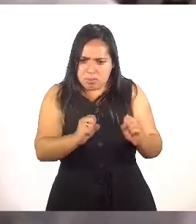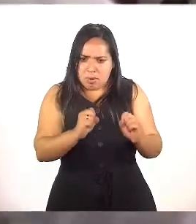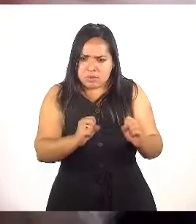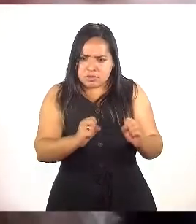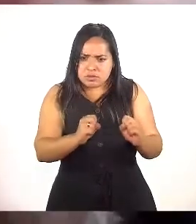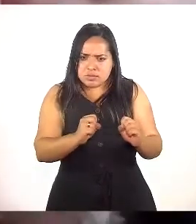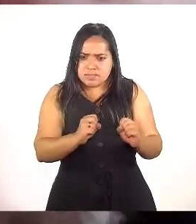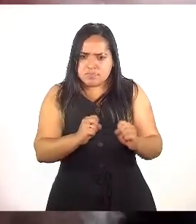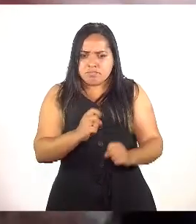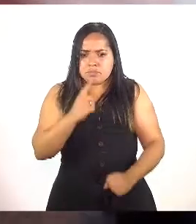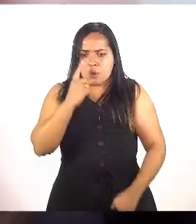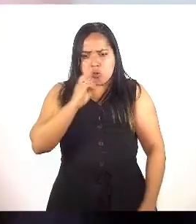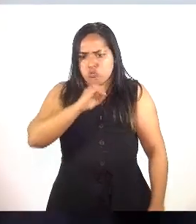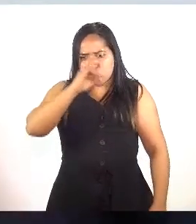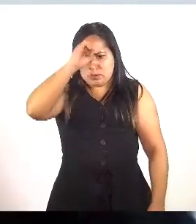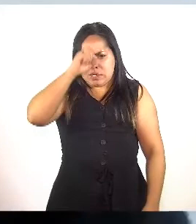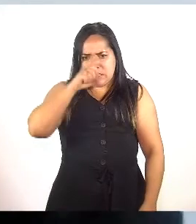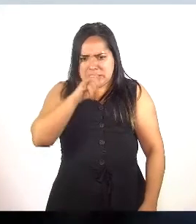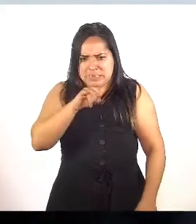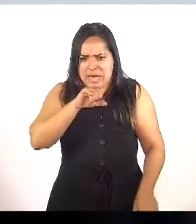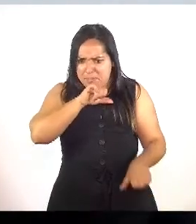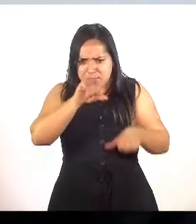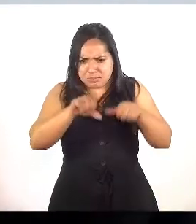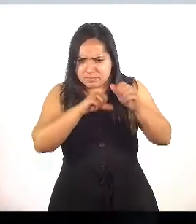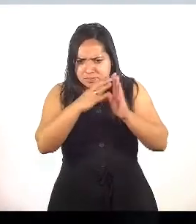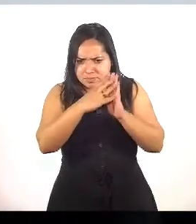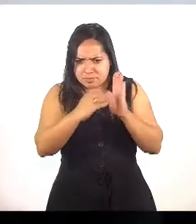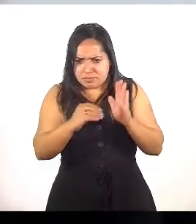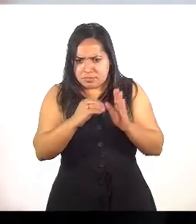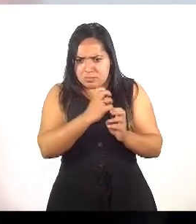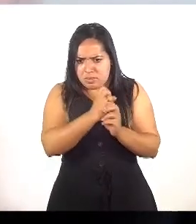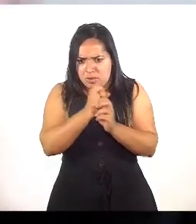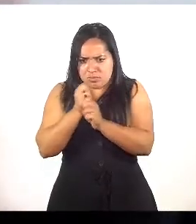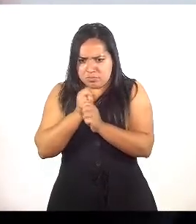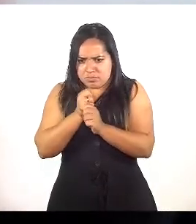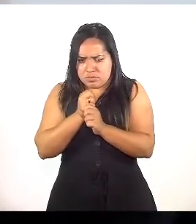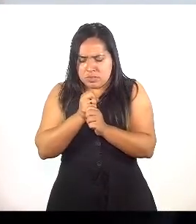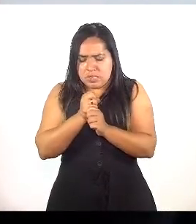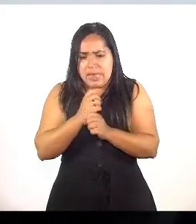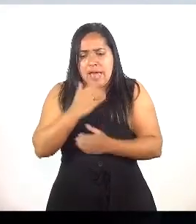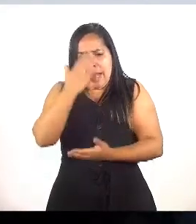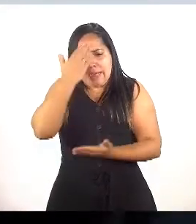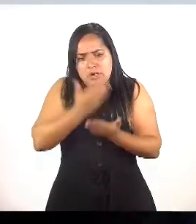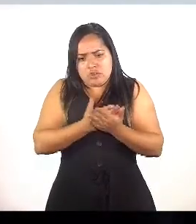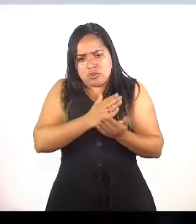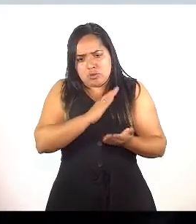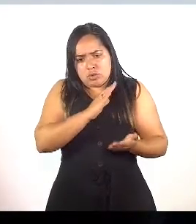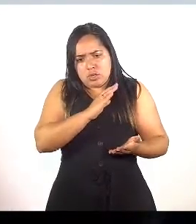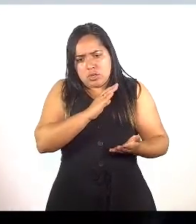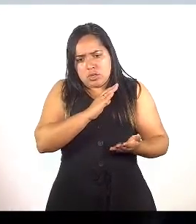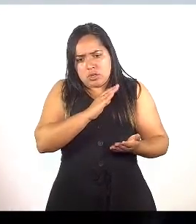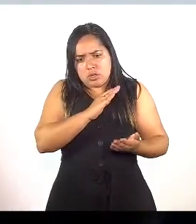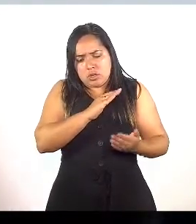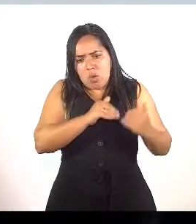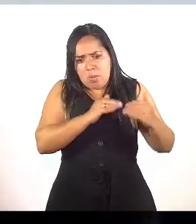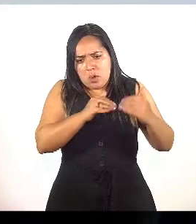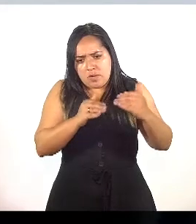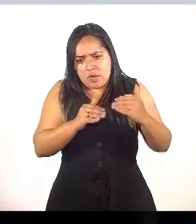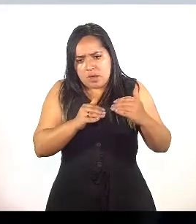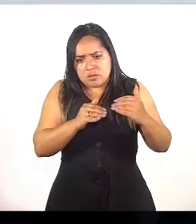Não sei se há previsão do redesenho no modelo de cálculo. Acredito que num processo de